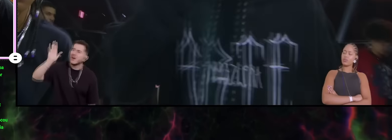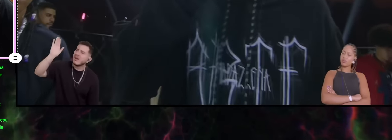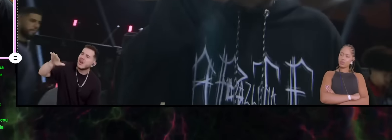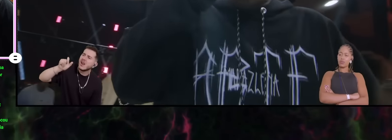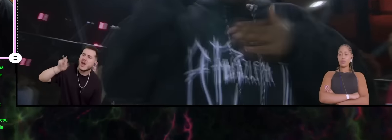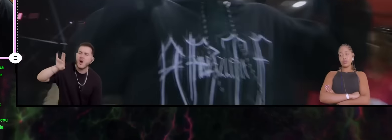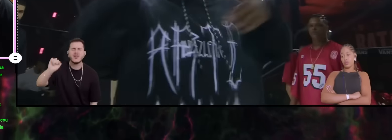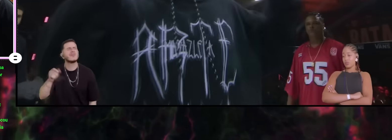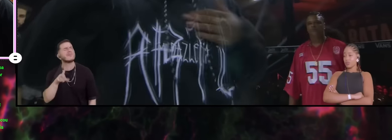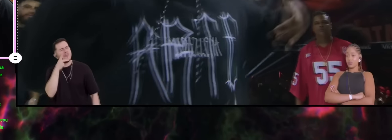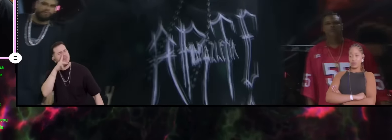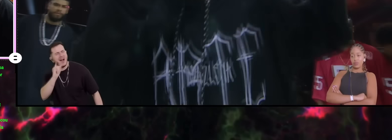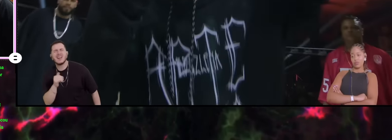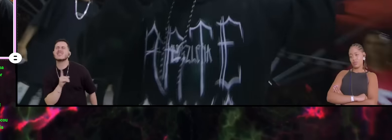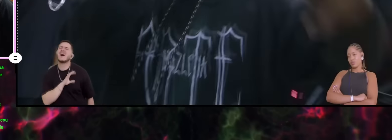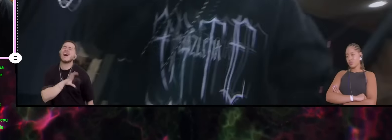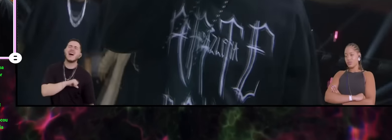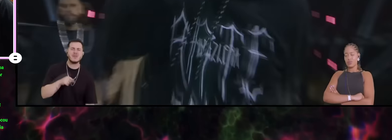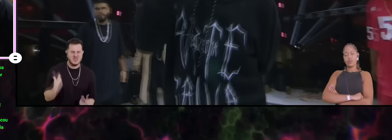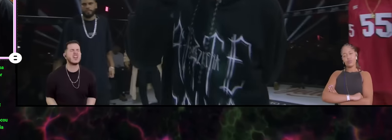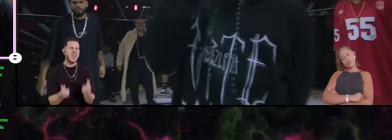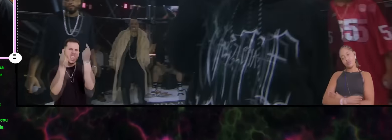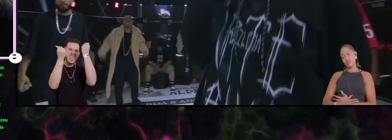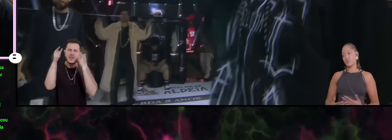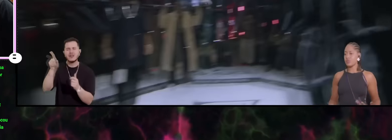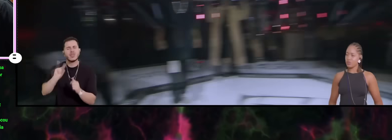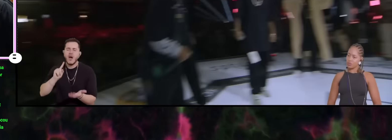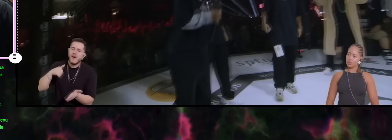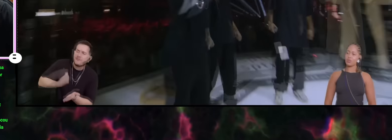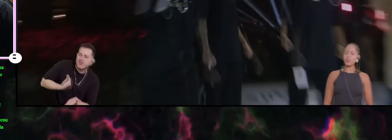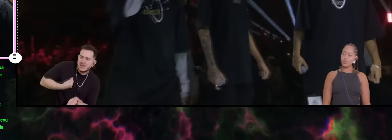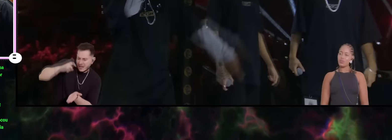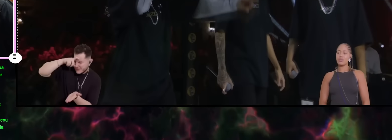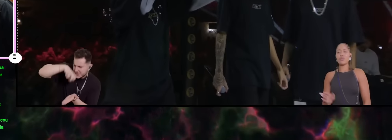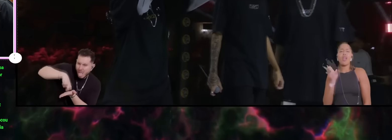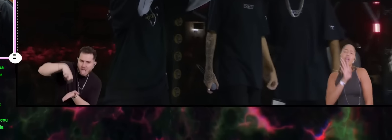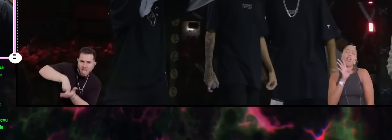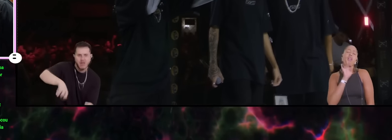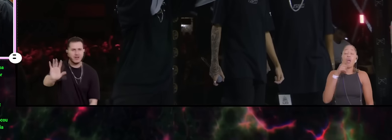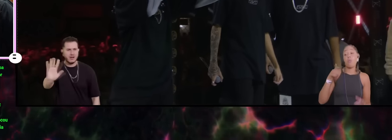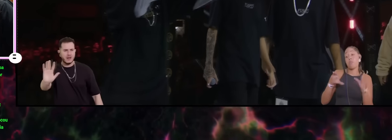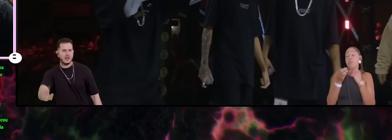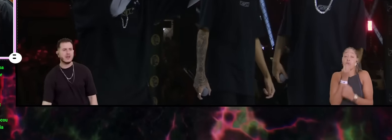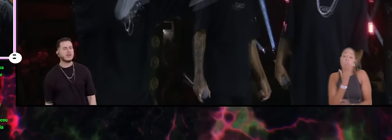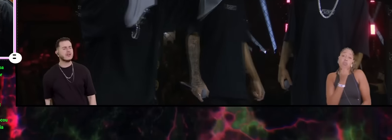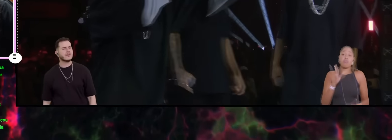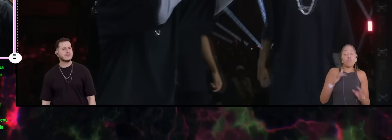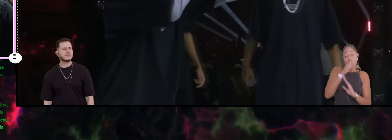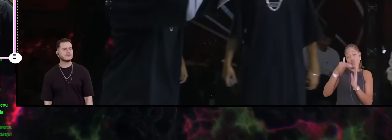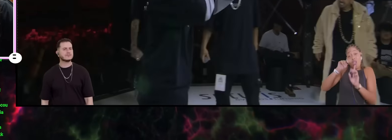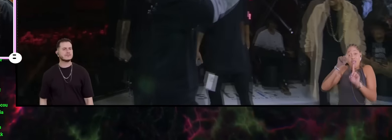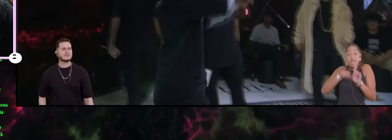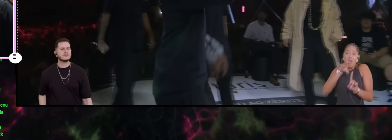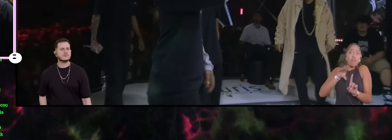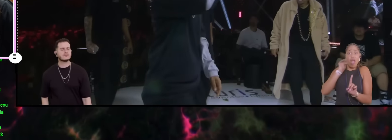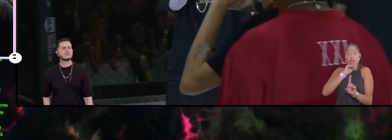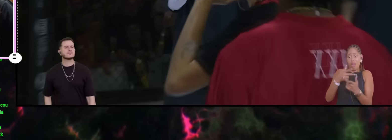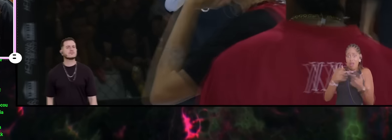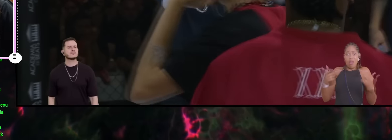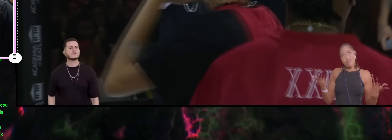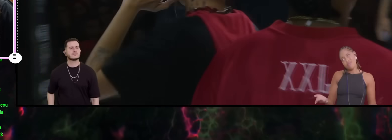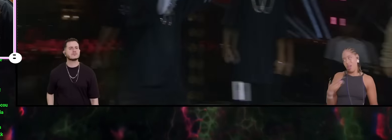esse aconselho. Vou ficar rico de pé que você não vive de joelho. Da hora, essa rima foi boa. E toda vez que você fala, alguma